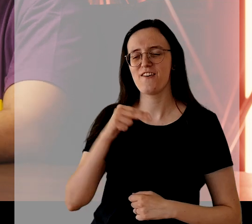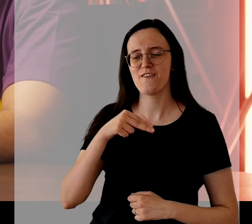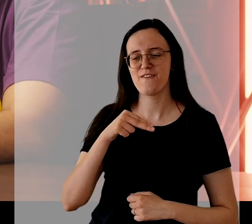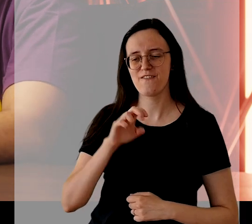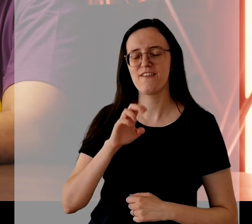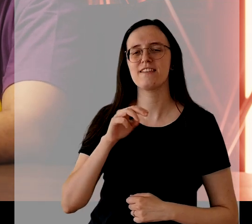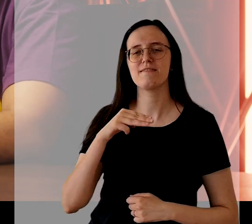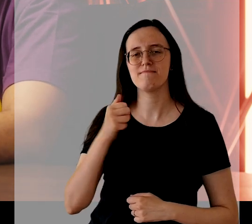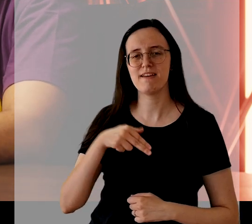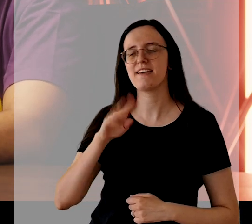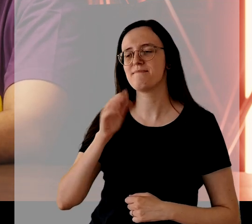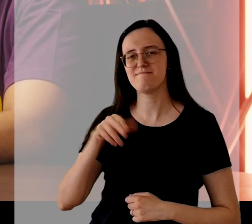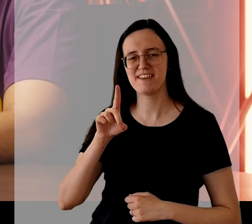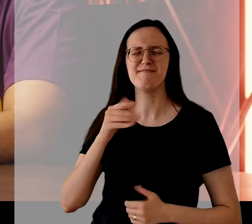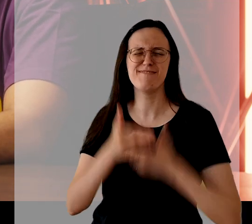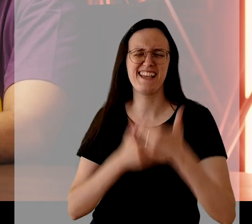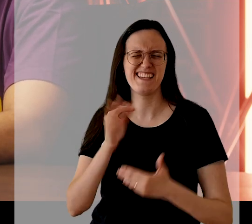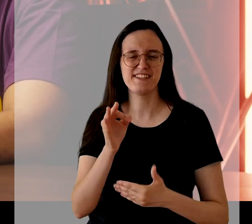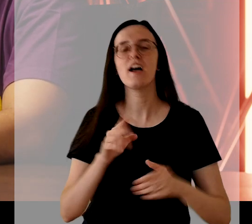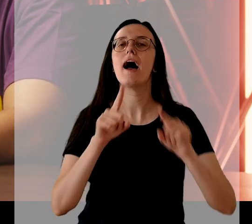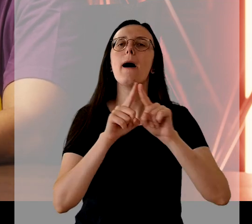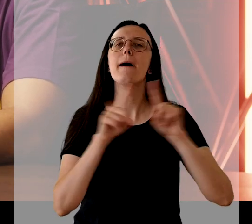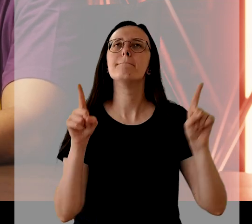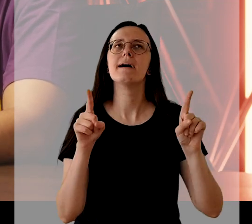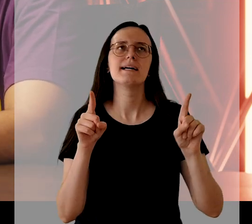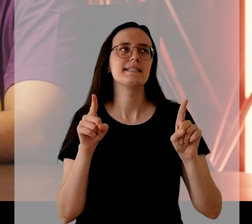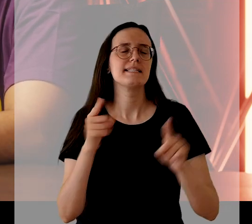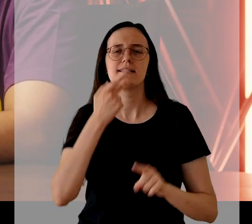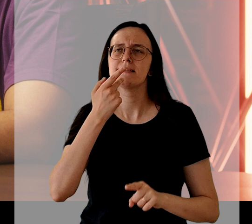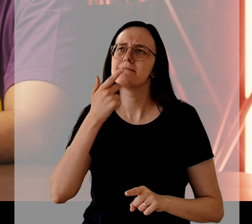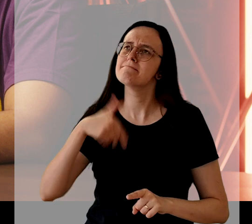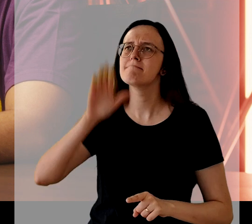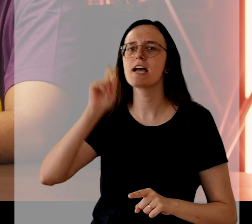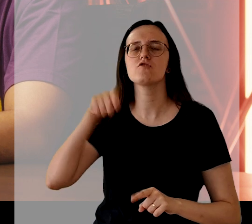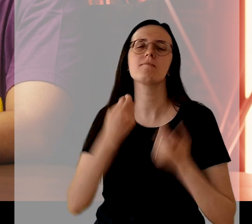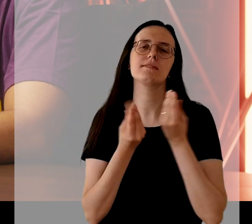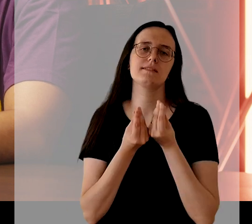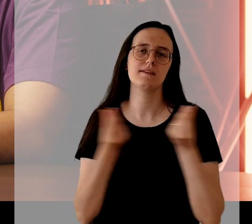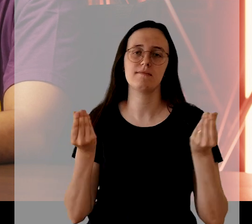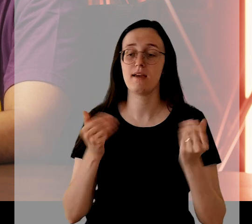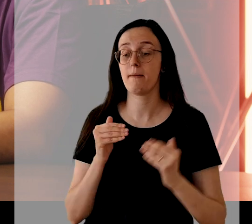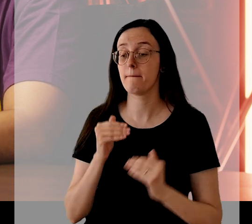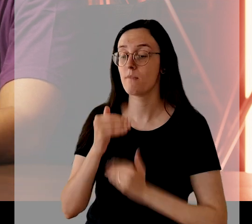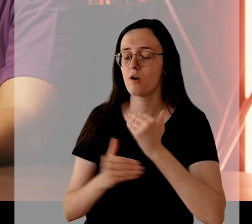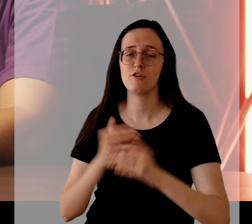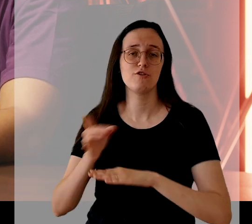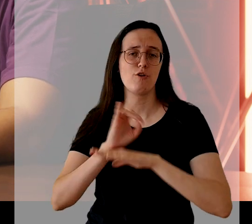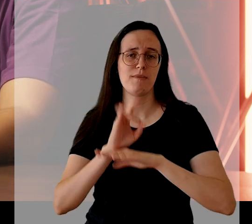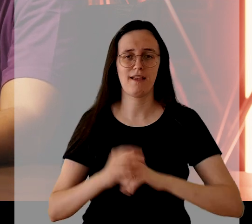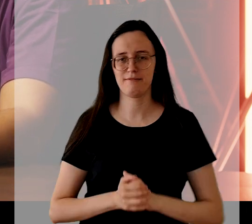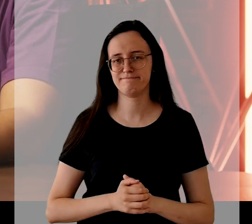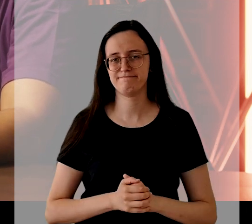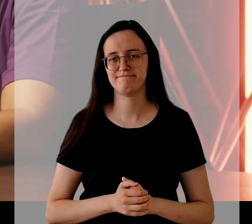isso. Esse processo. Até por uma questão de sensibilidade com o processo